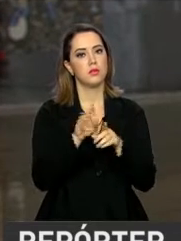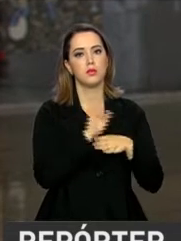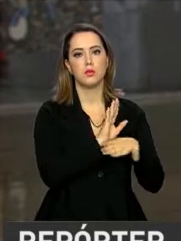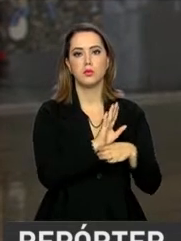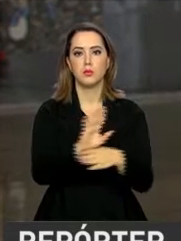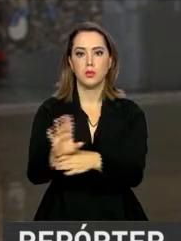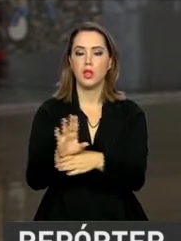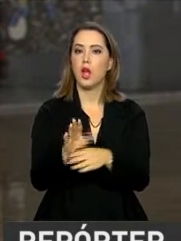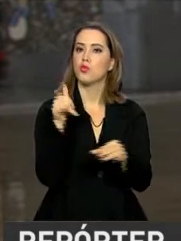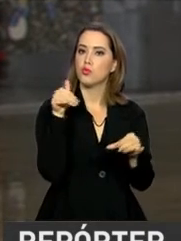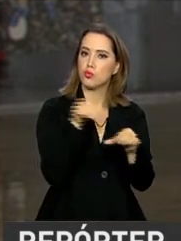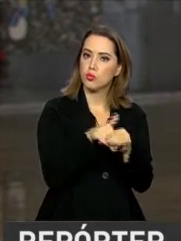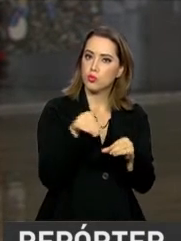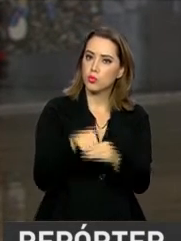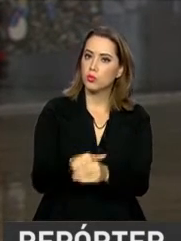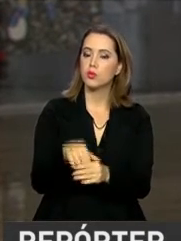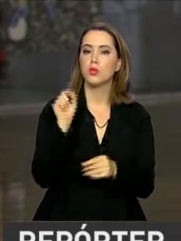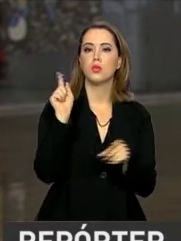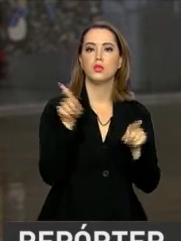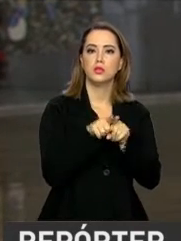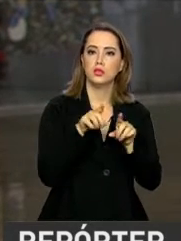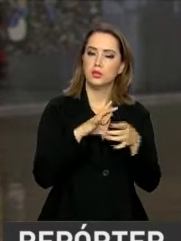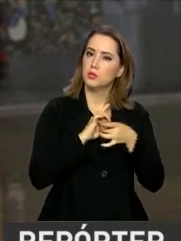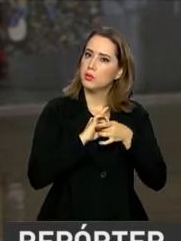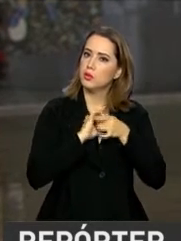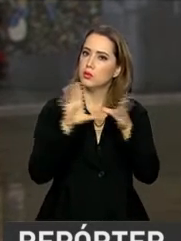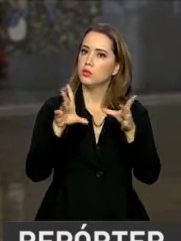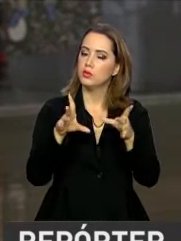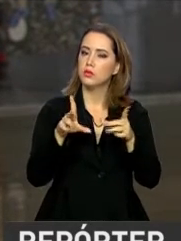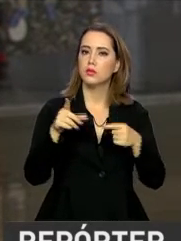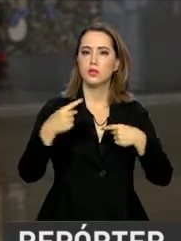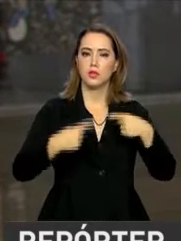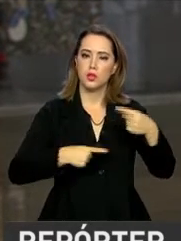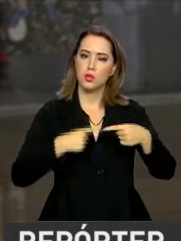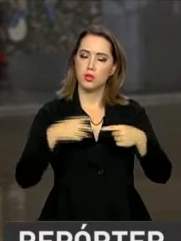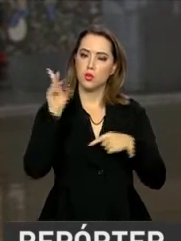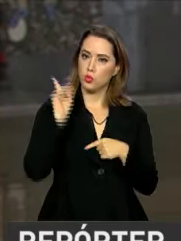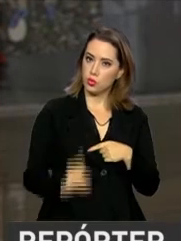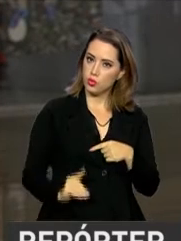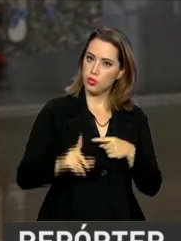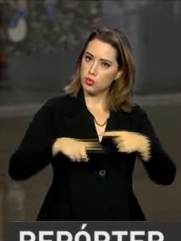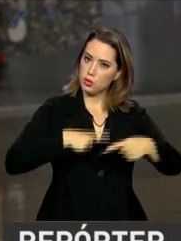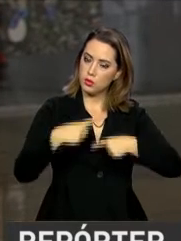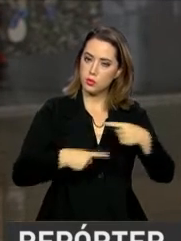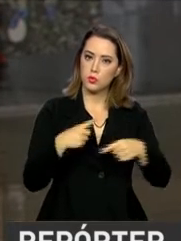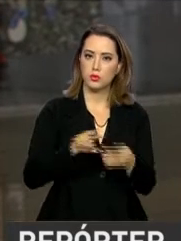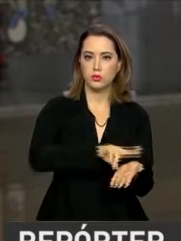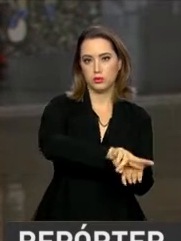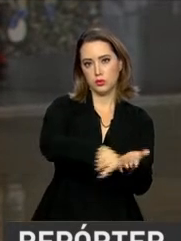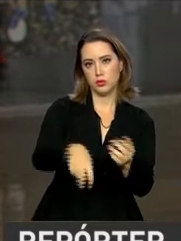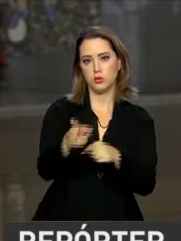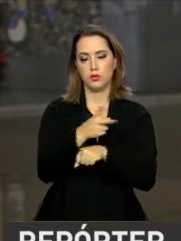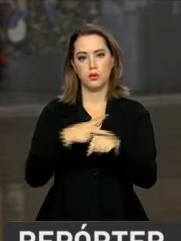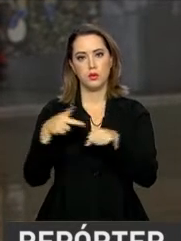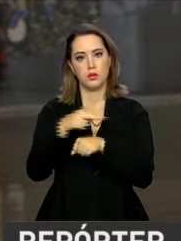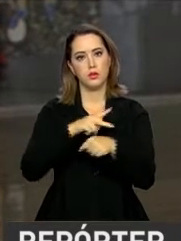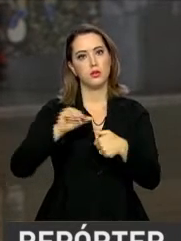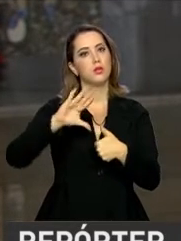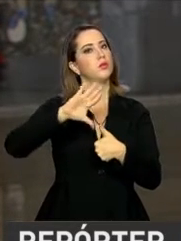eleições e também em favor do livre exercício dos direitos políticos isso em vários países do continente americano